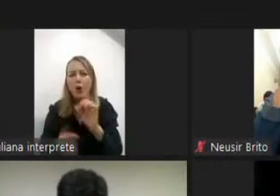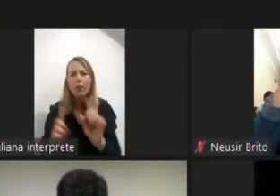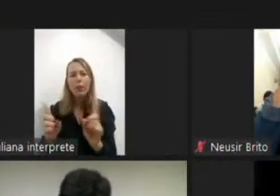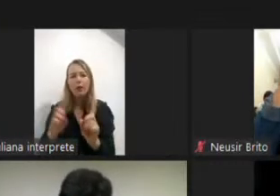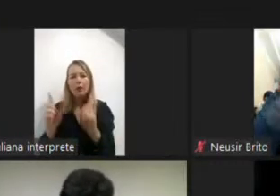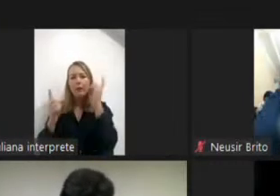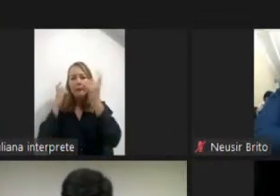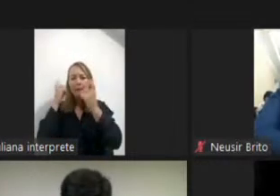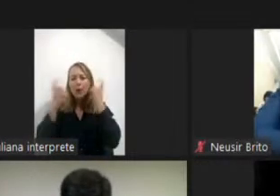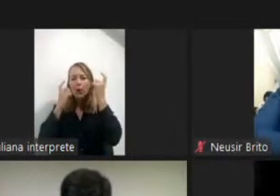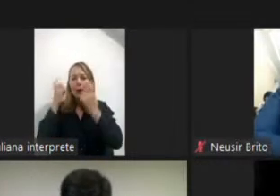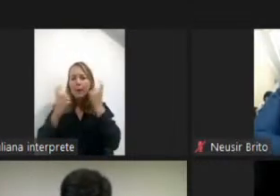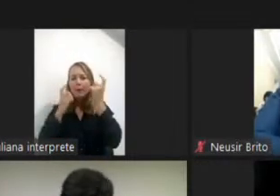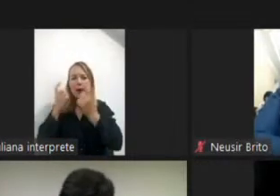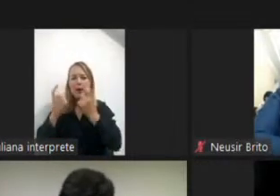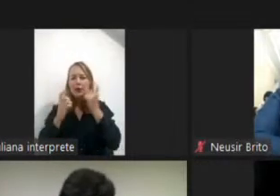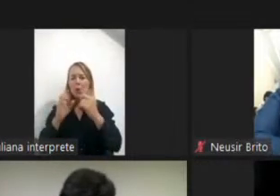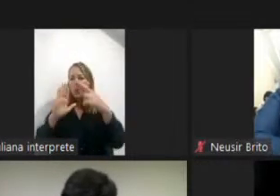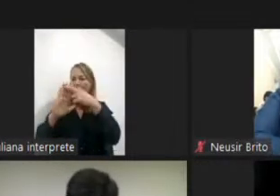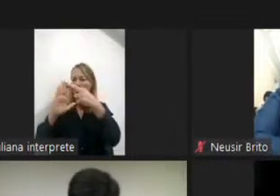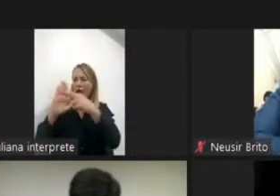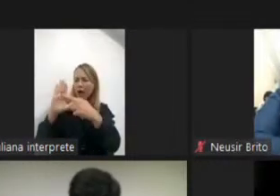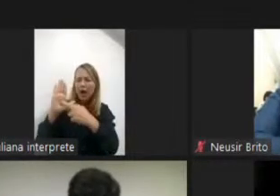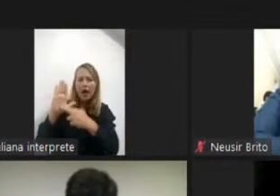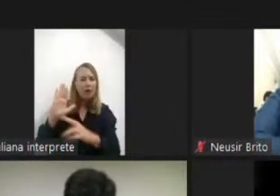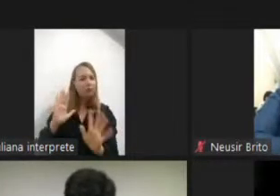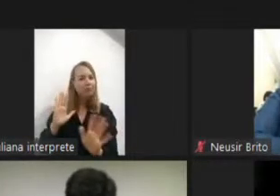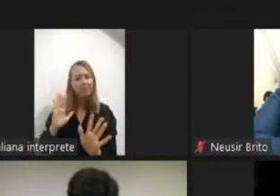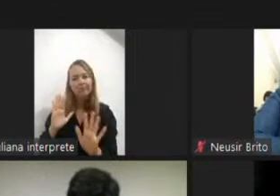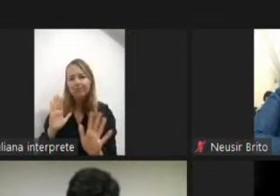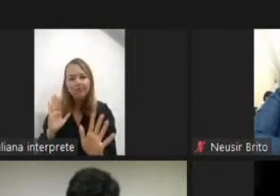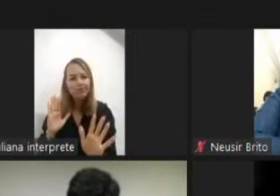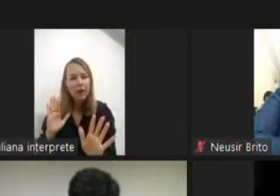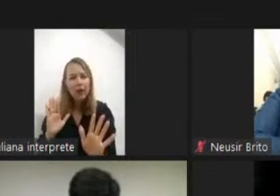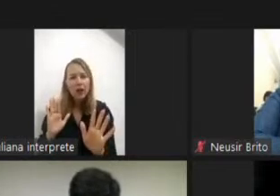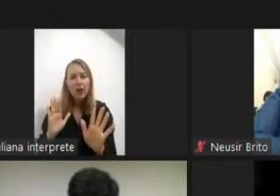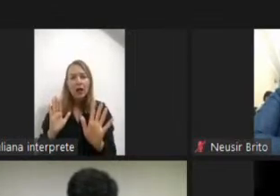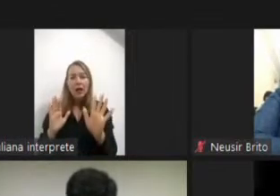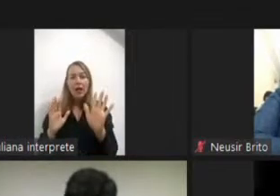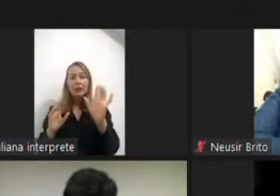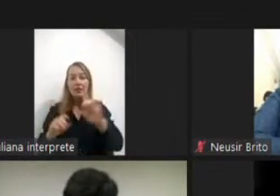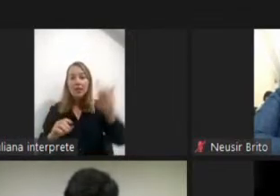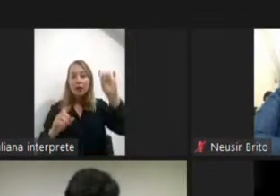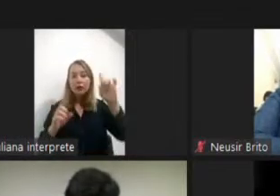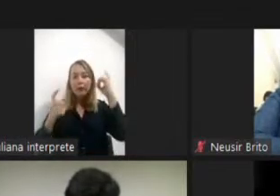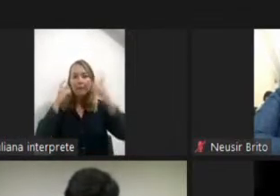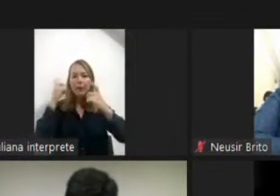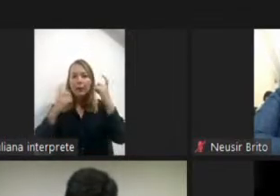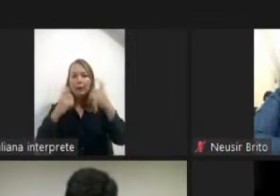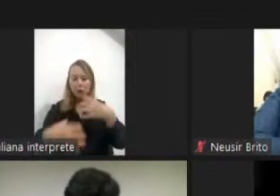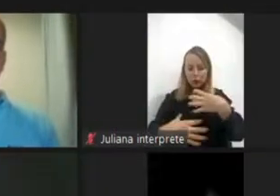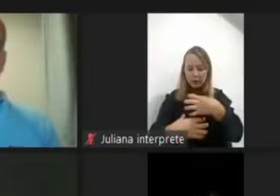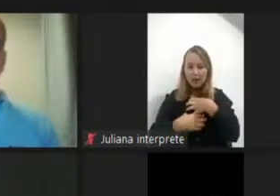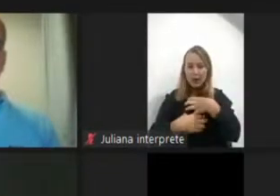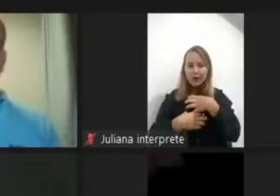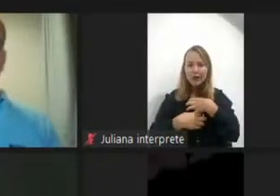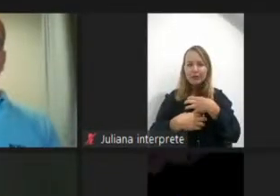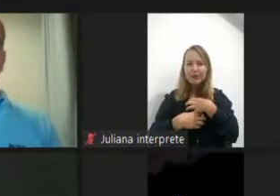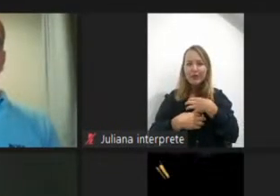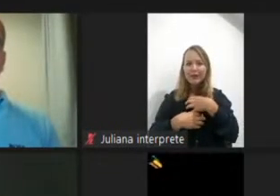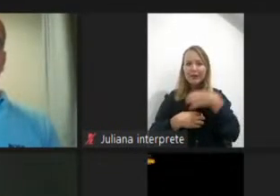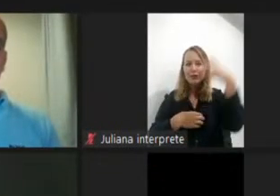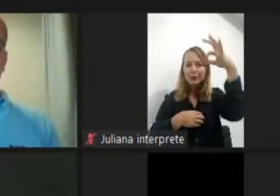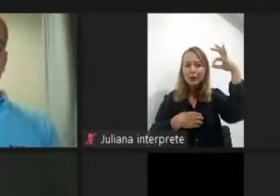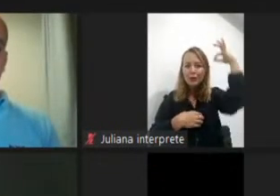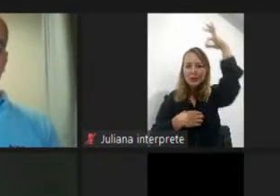com liturgias, mas Deus está se preocupando com sentimentos. O Espírito Santo de Deus é amor, e o